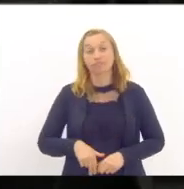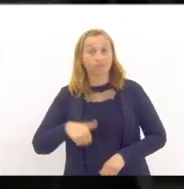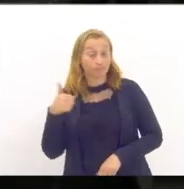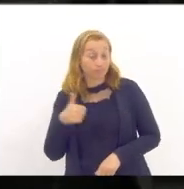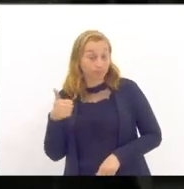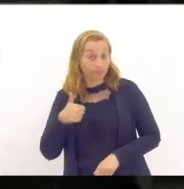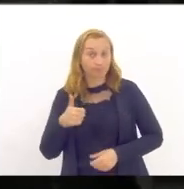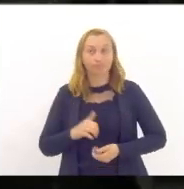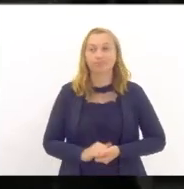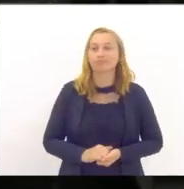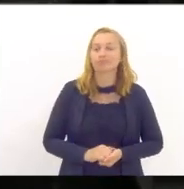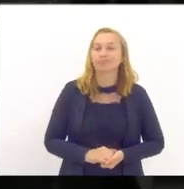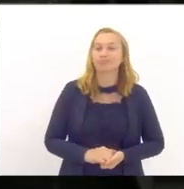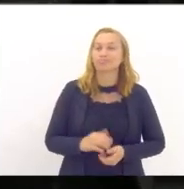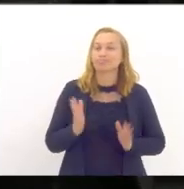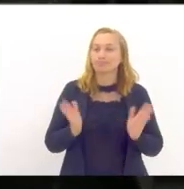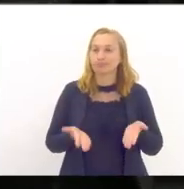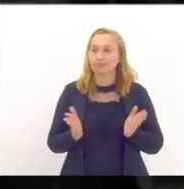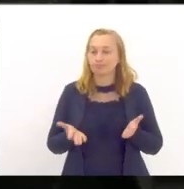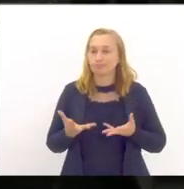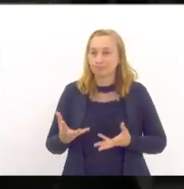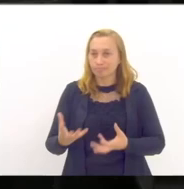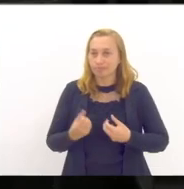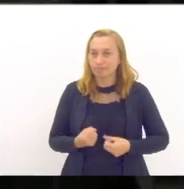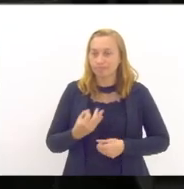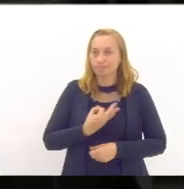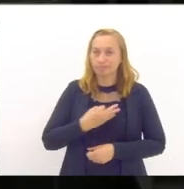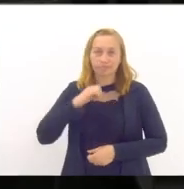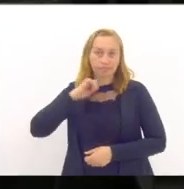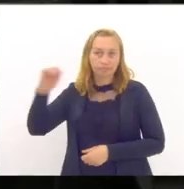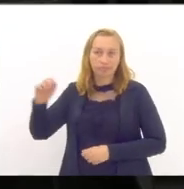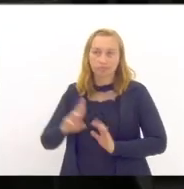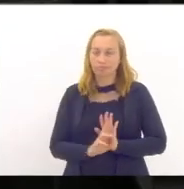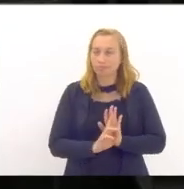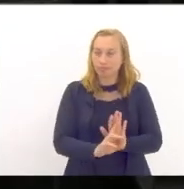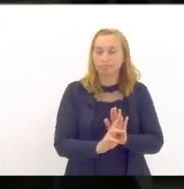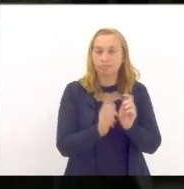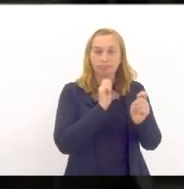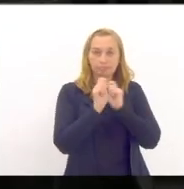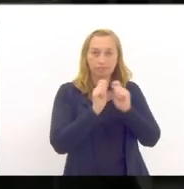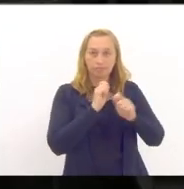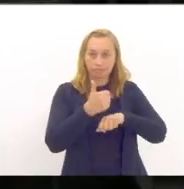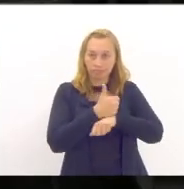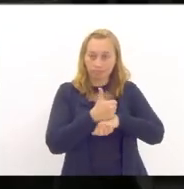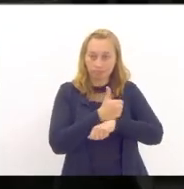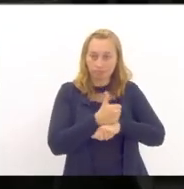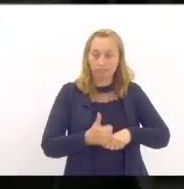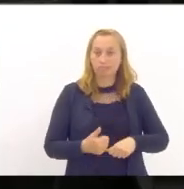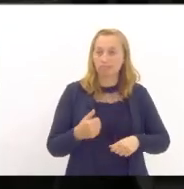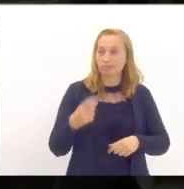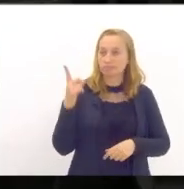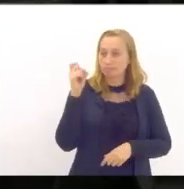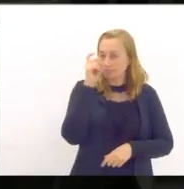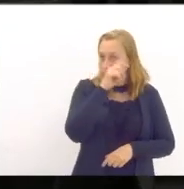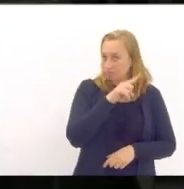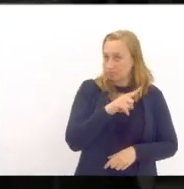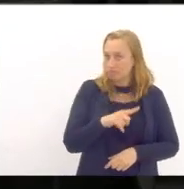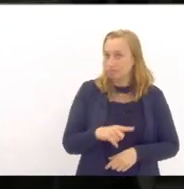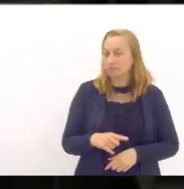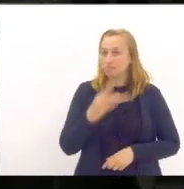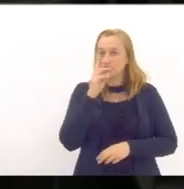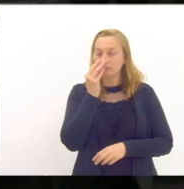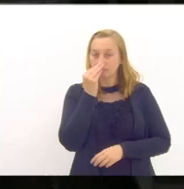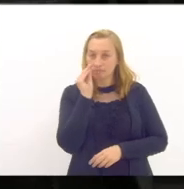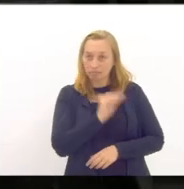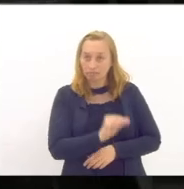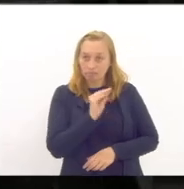pelo primeiro. Aqui hoje, ao receber essa medalha, eu represento o jornalismo profissional, duramente atacado,